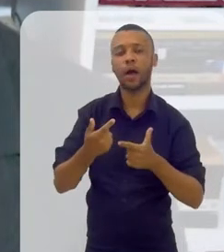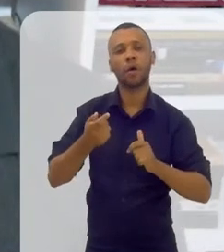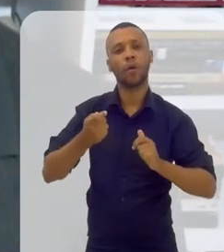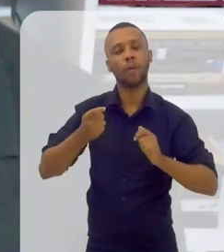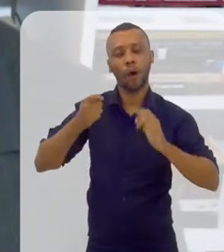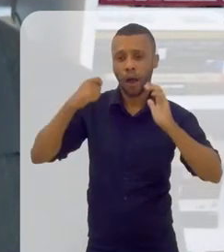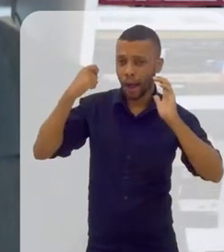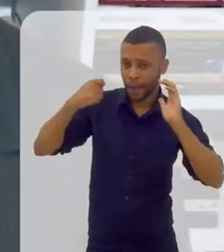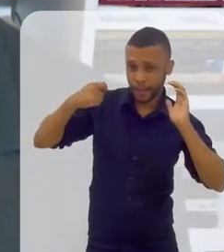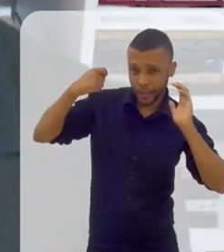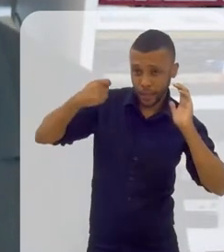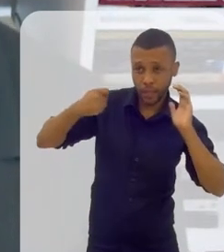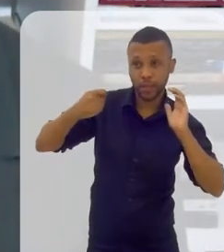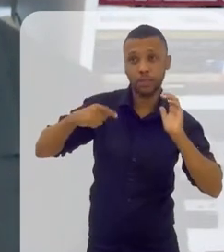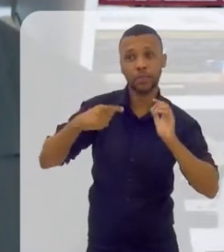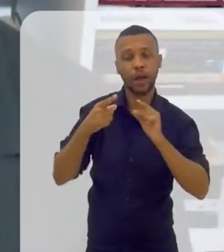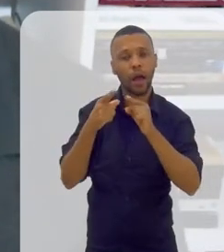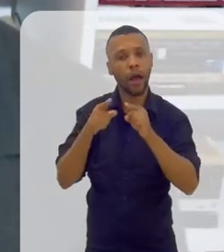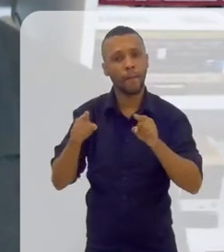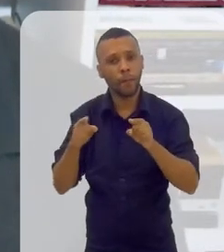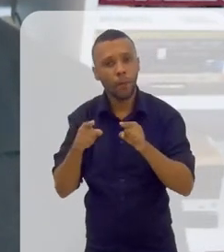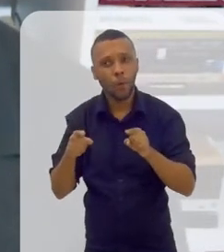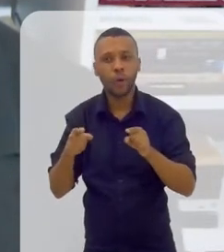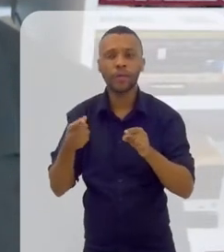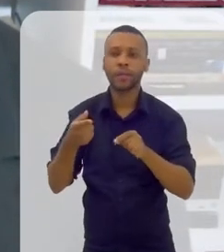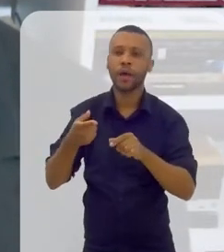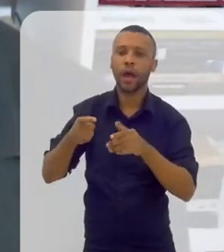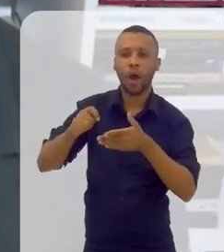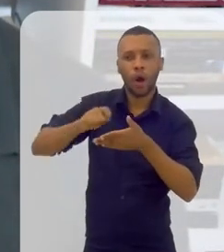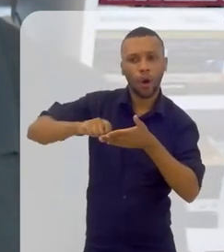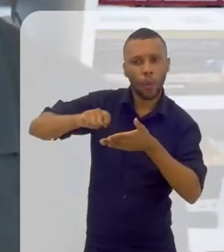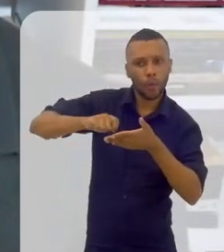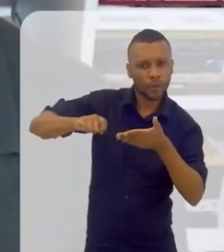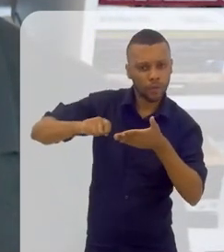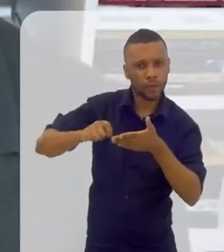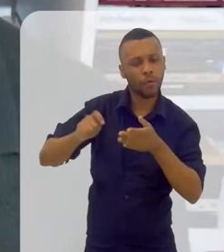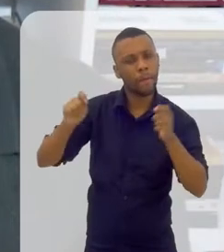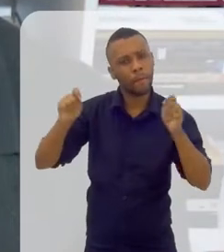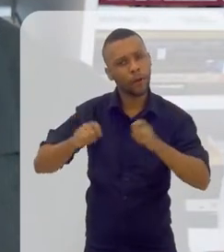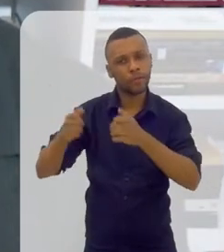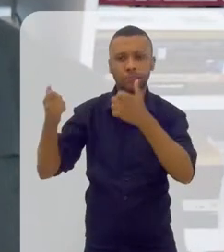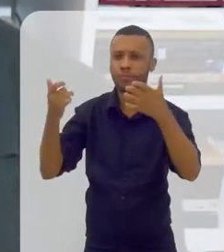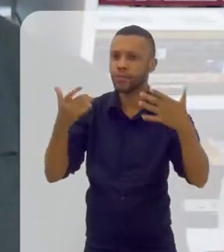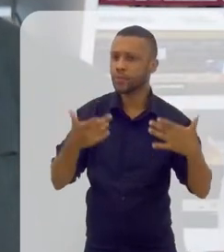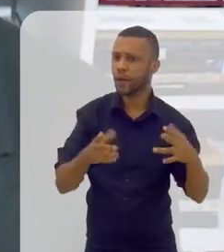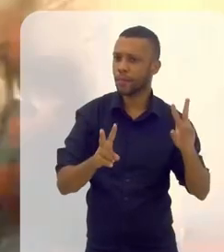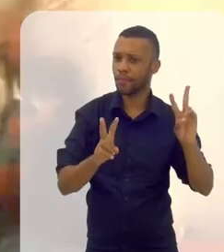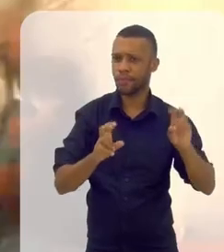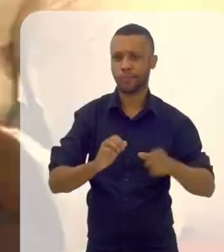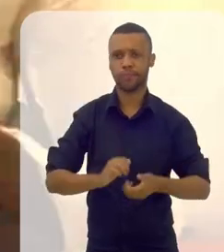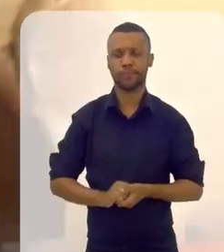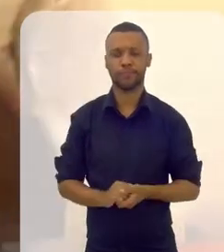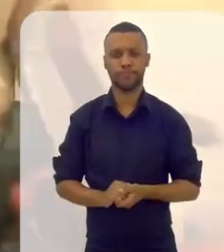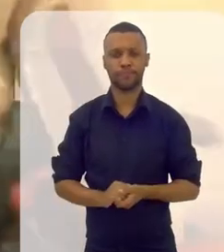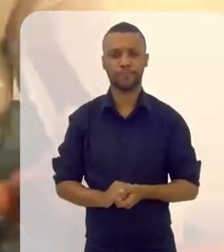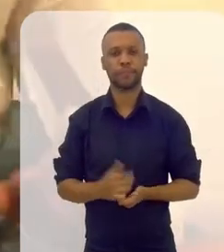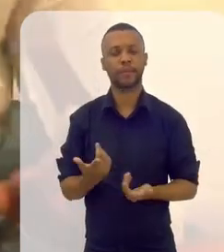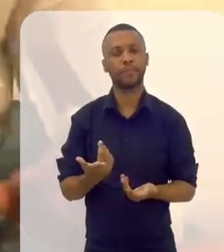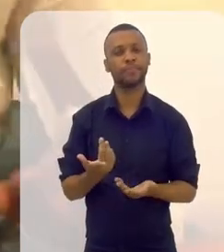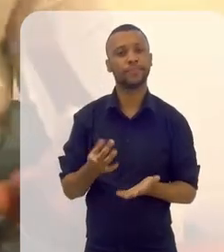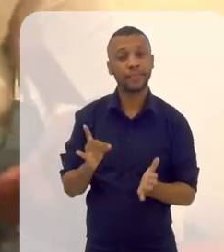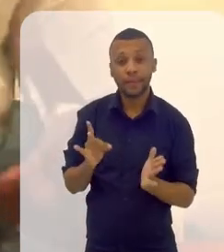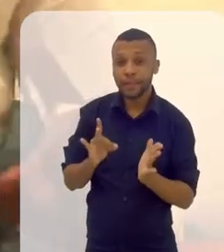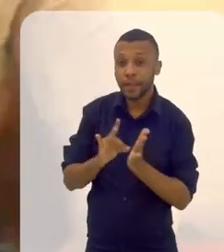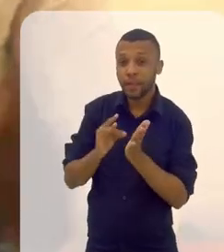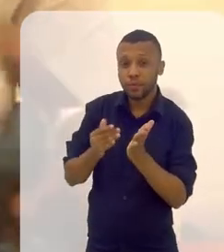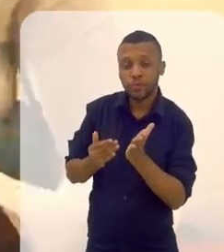como atriz e depois na música, compositora, cantora. Você poderia mencionar algum? Na verdade, pensando